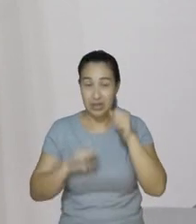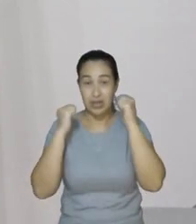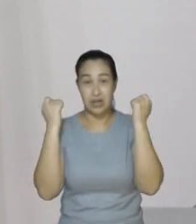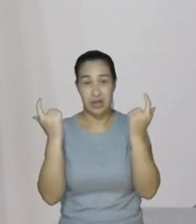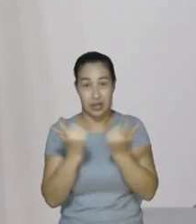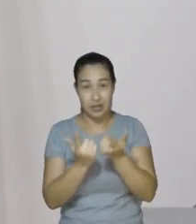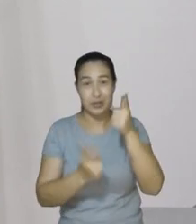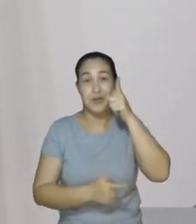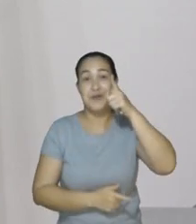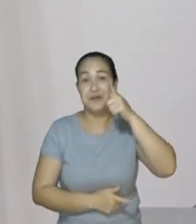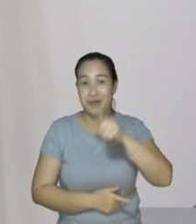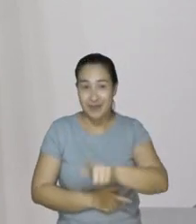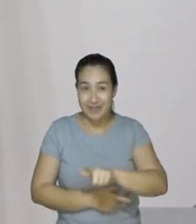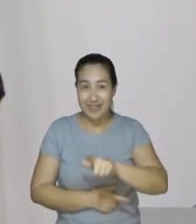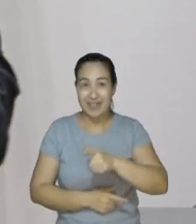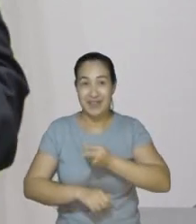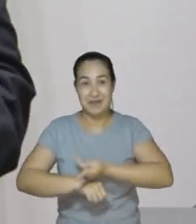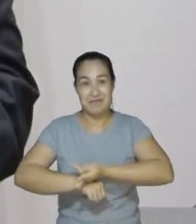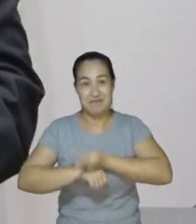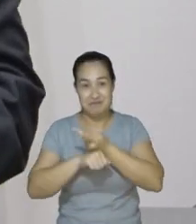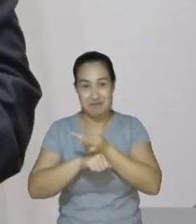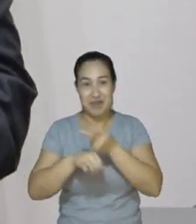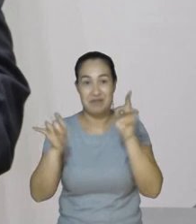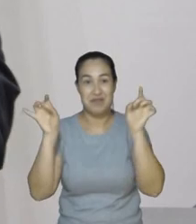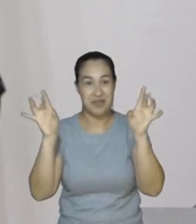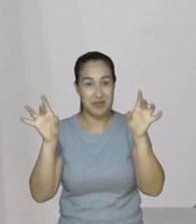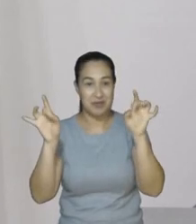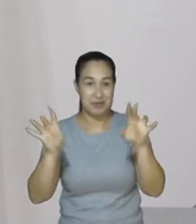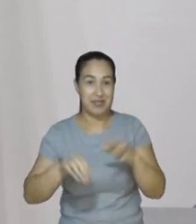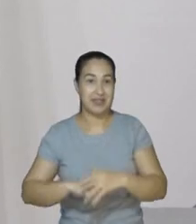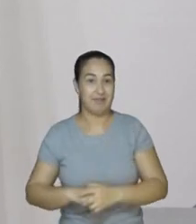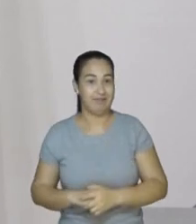contemplada no prêmio especial, né,